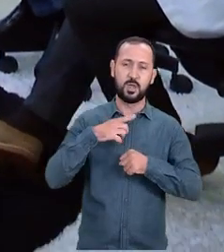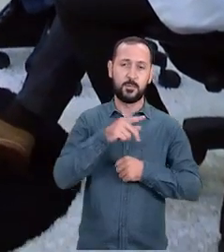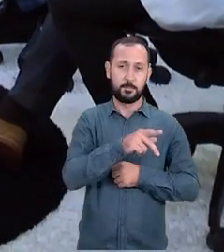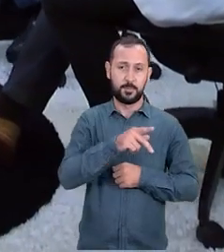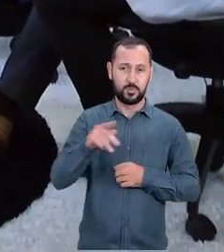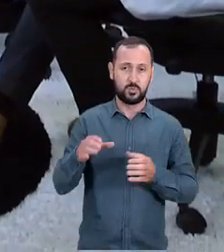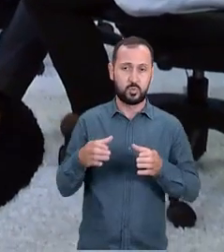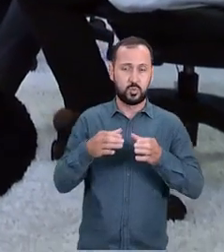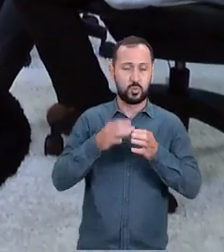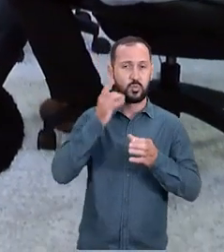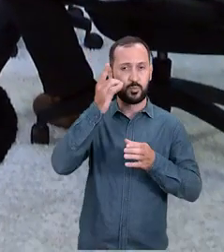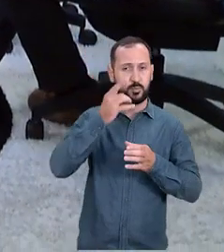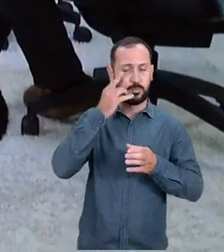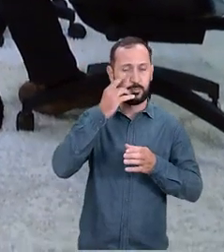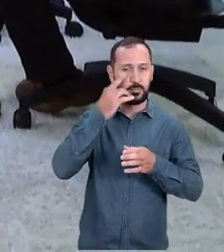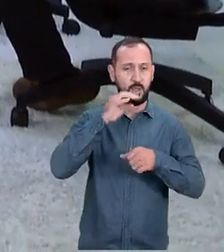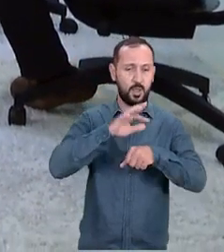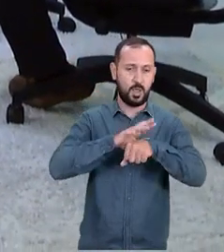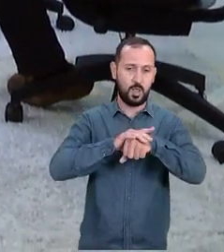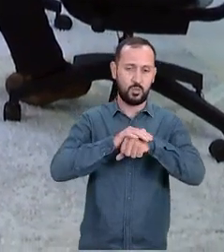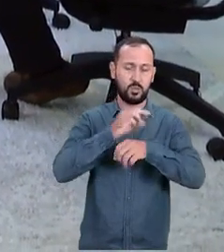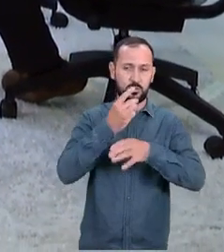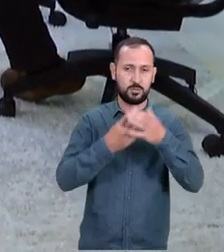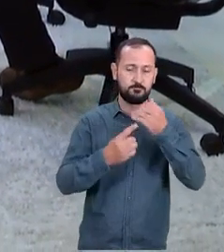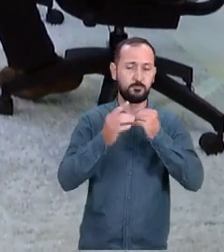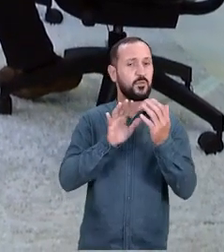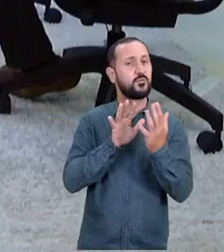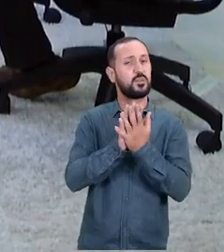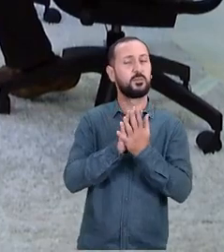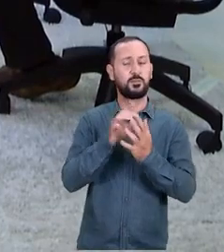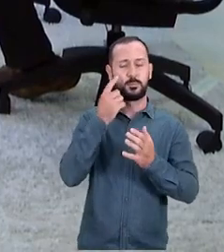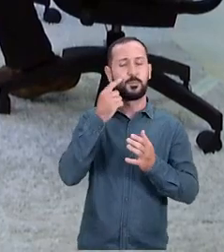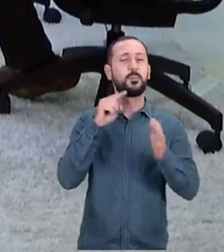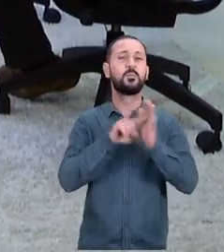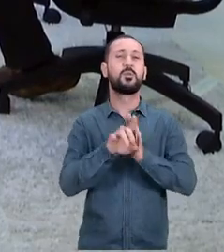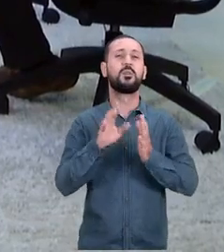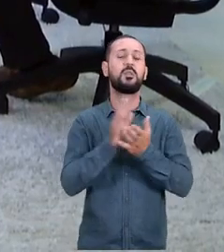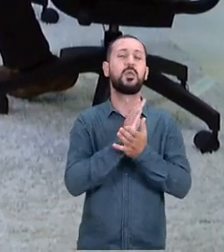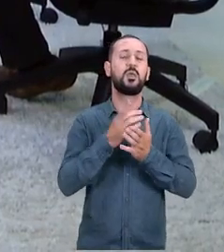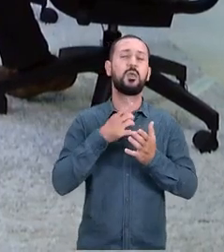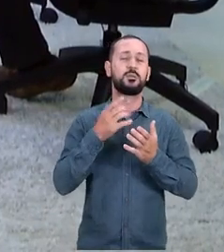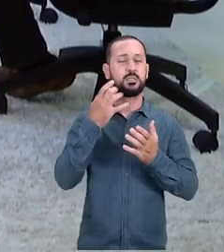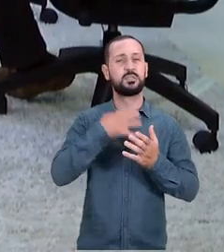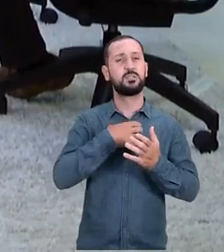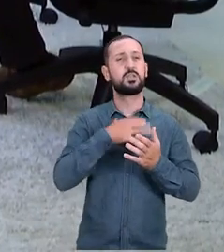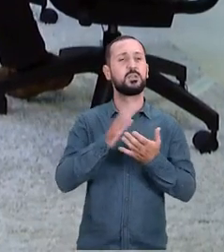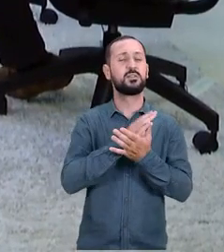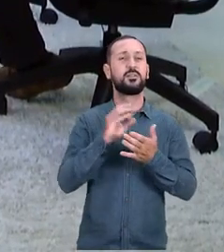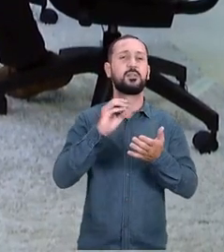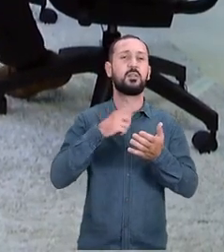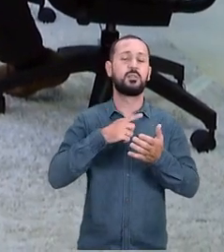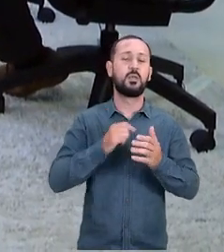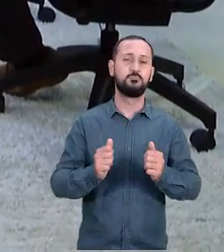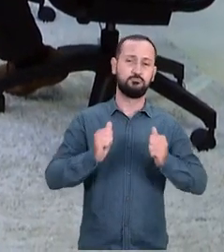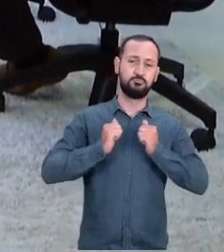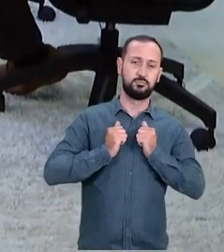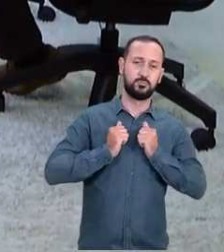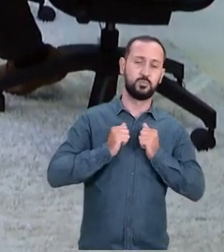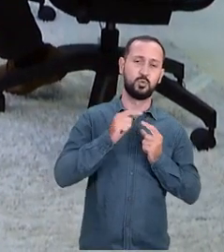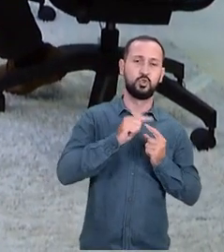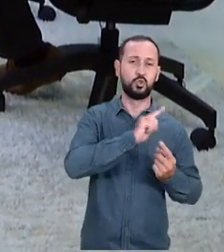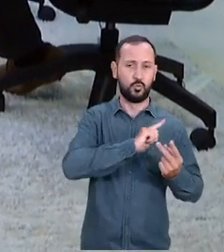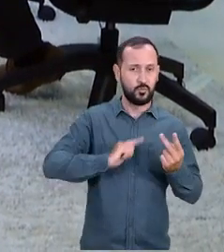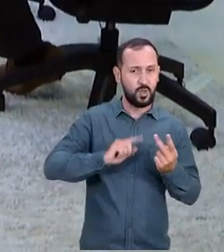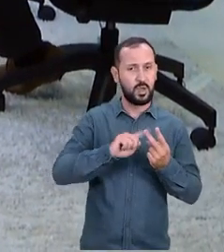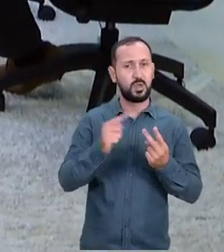de Enfrentamento à Tríplice Epidemia. Existe omissão do poder público e também da própria coletividade,